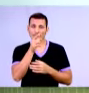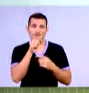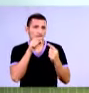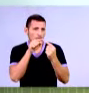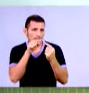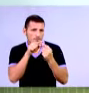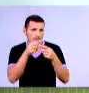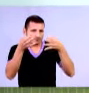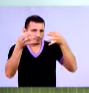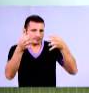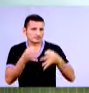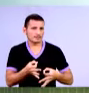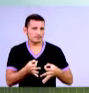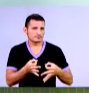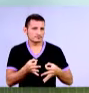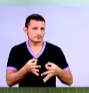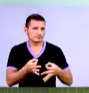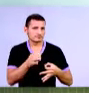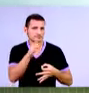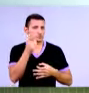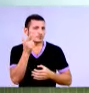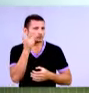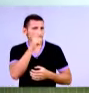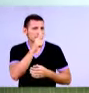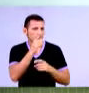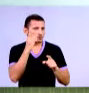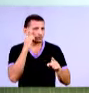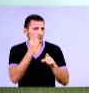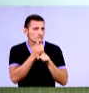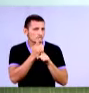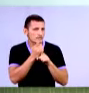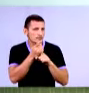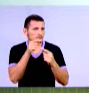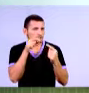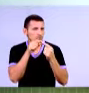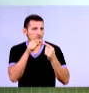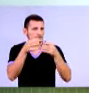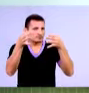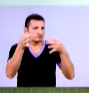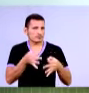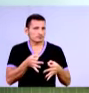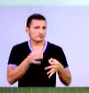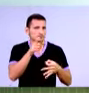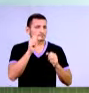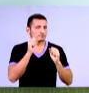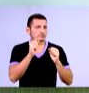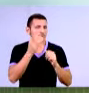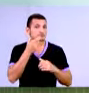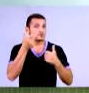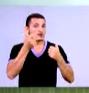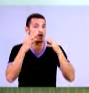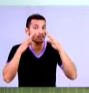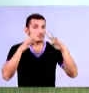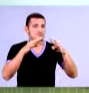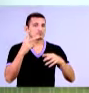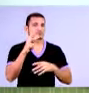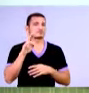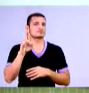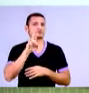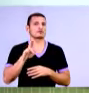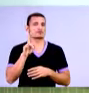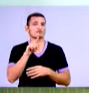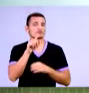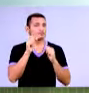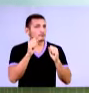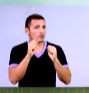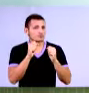maneira adequada, né, se você conseguir encontrar a medida correta disso, você pode melhorar a atenção do seu usuário, você pode